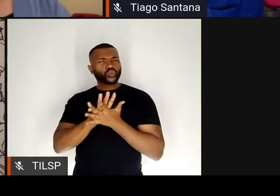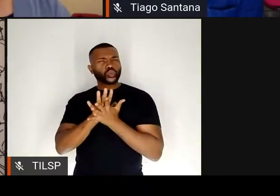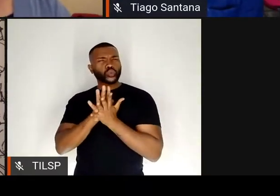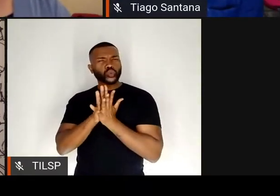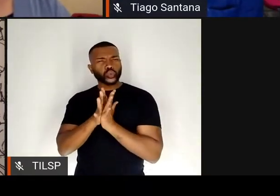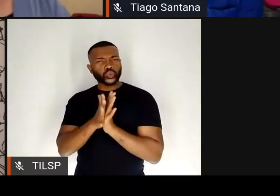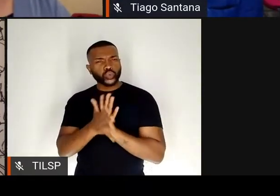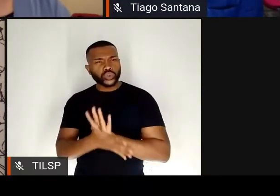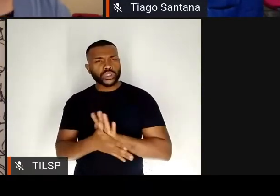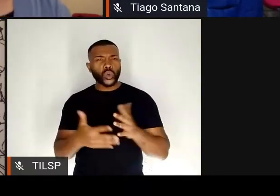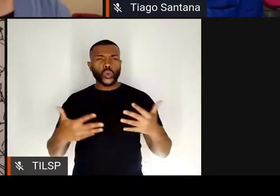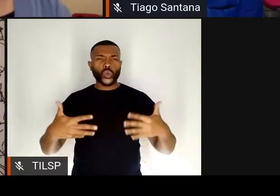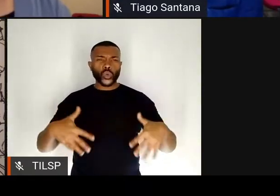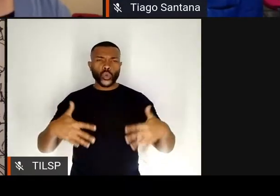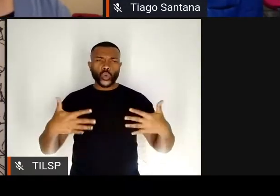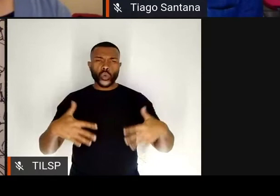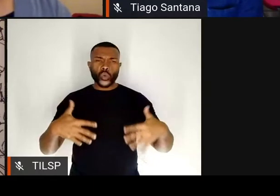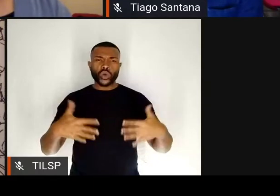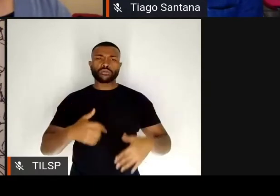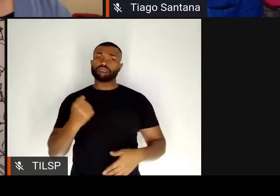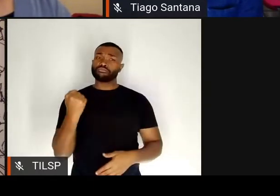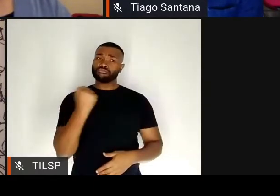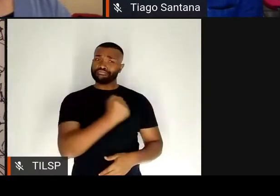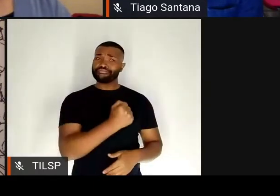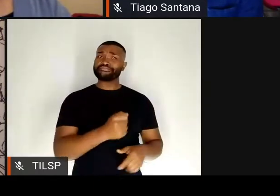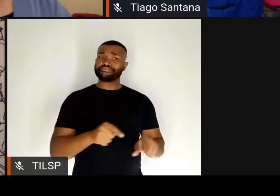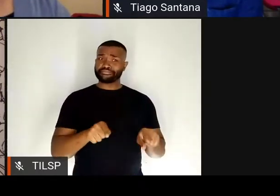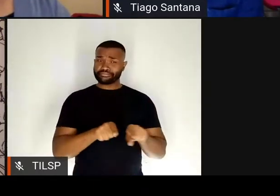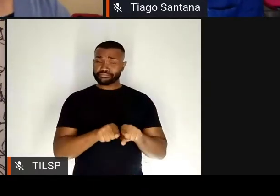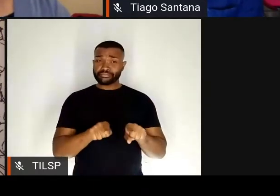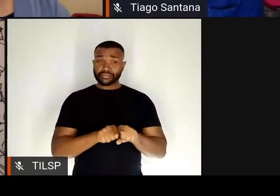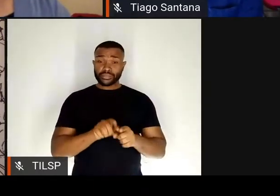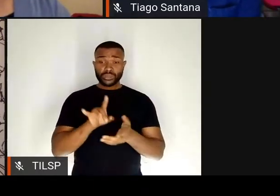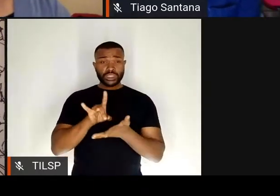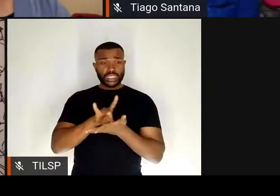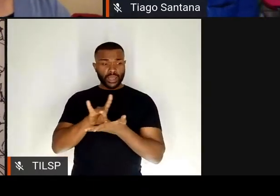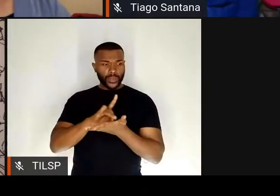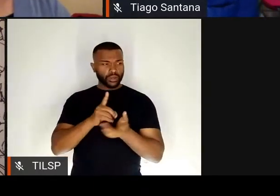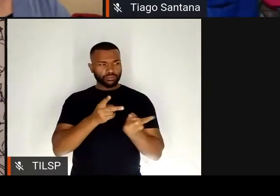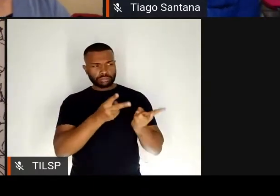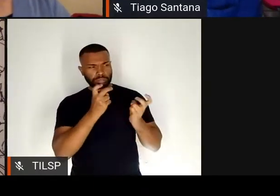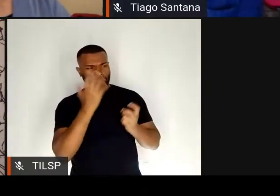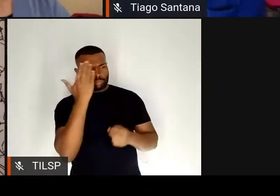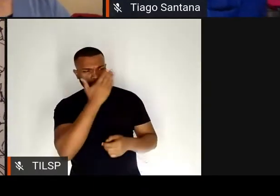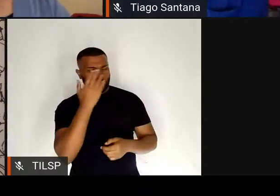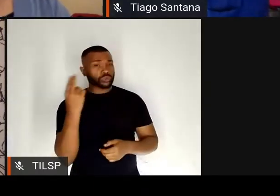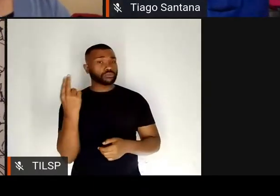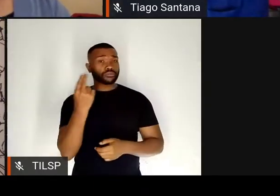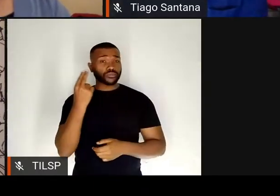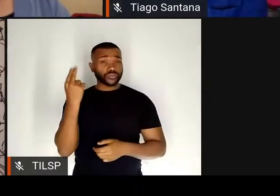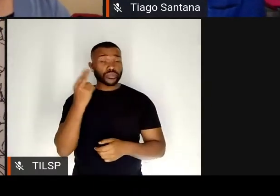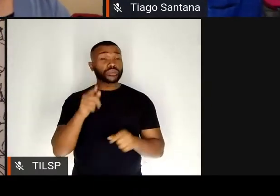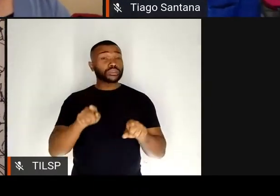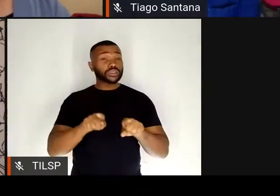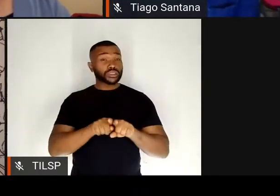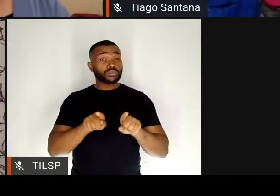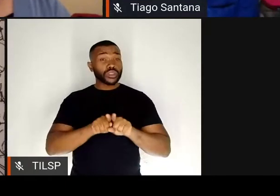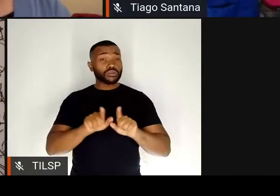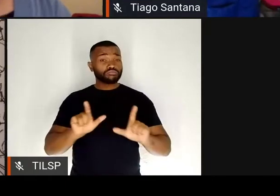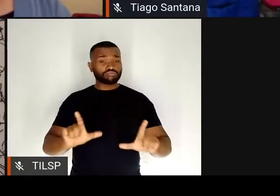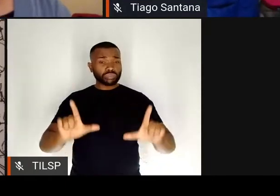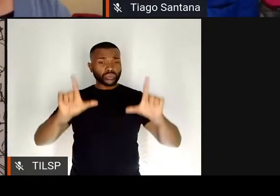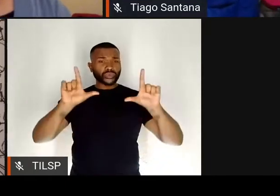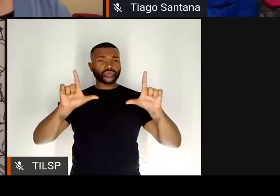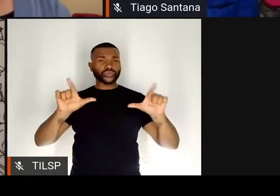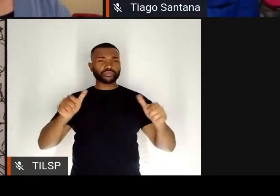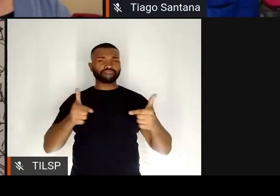do assassinato, ao mesmo tempo que o inimigo é invisível, ainda assim é dado um rosto para a guerra, porque